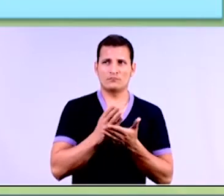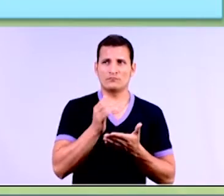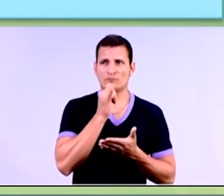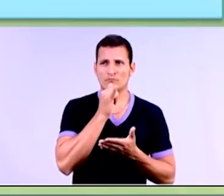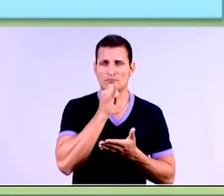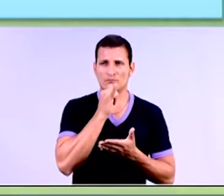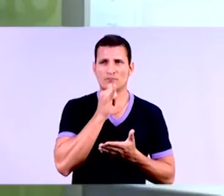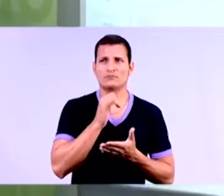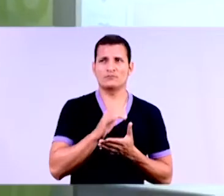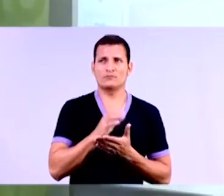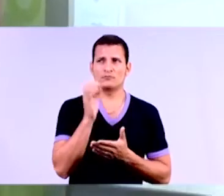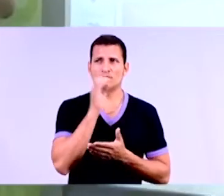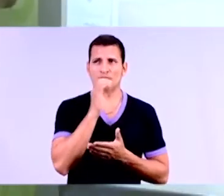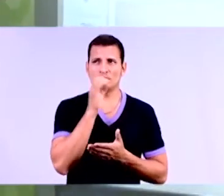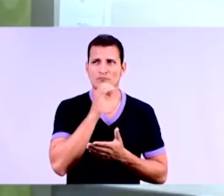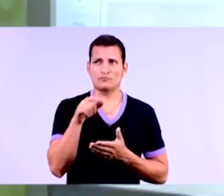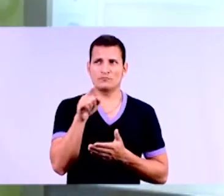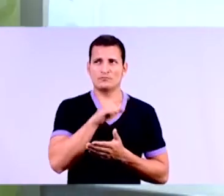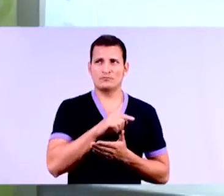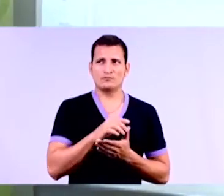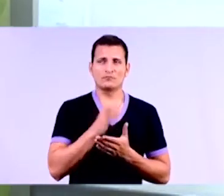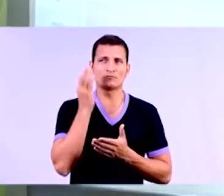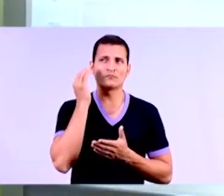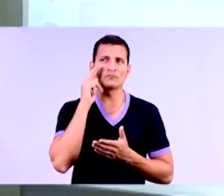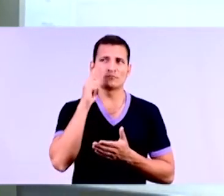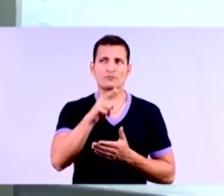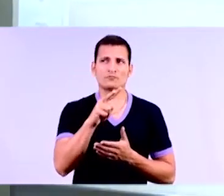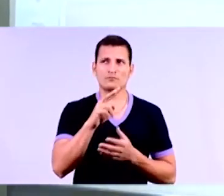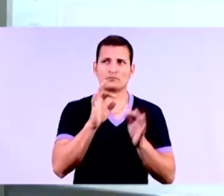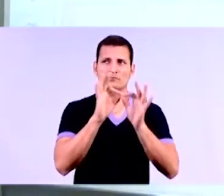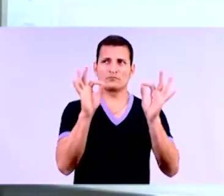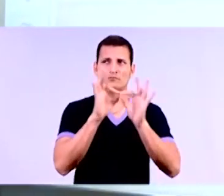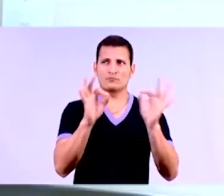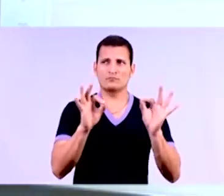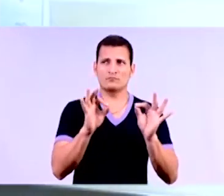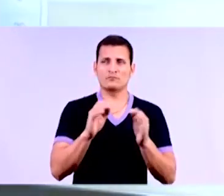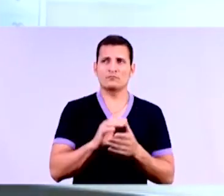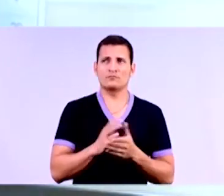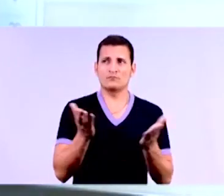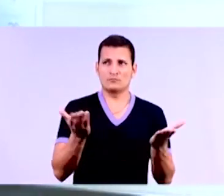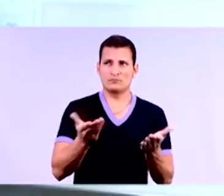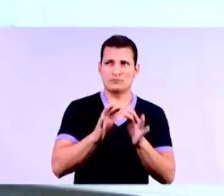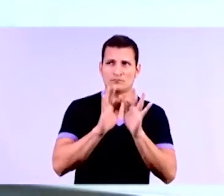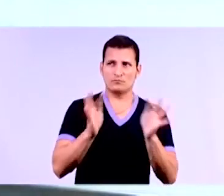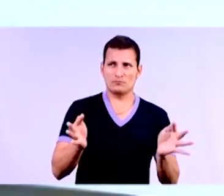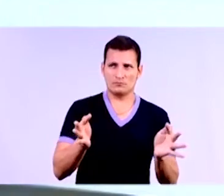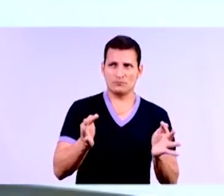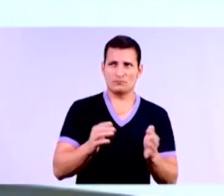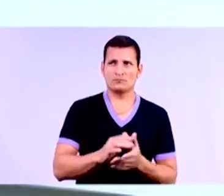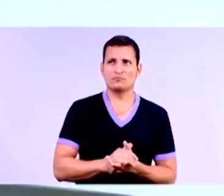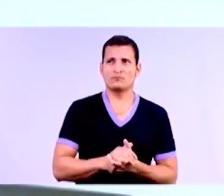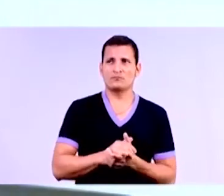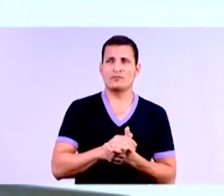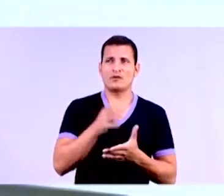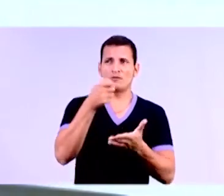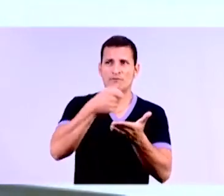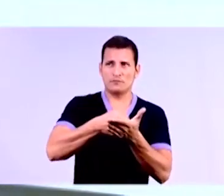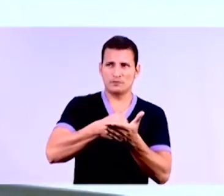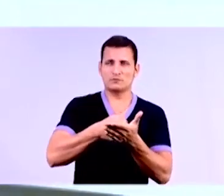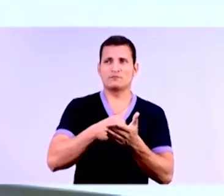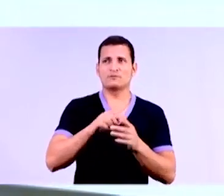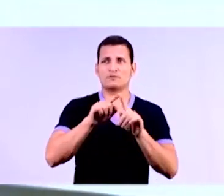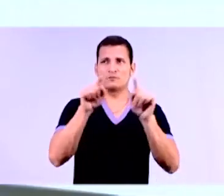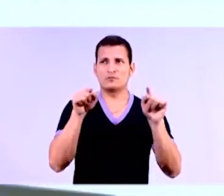para vocês rapidamente para vocês poderem ver as frases no presente simples, na forma afirmativa,